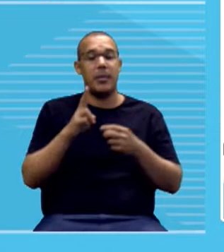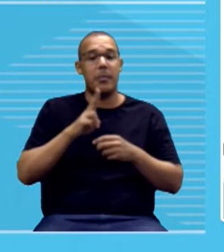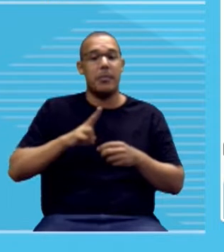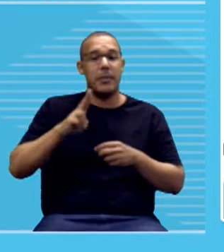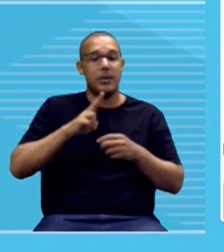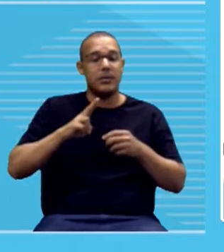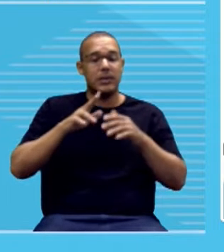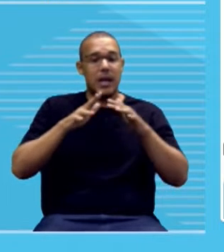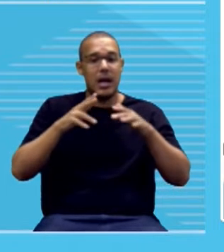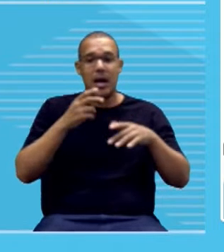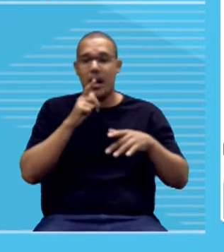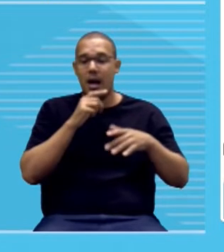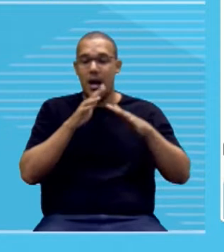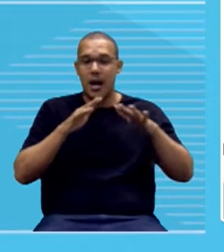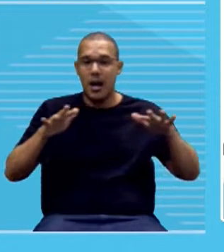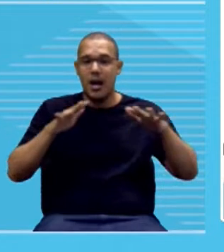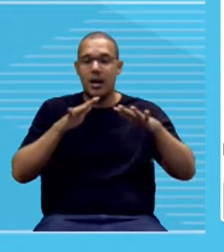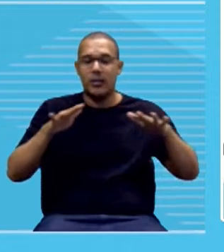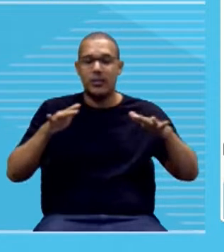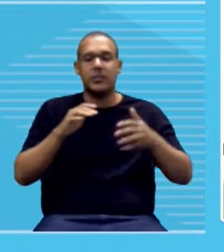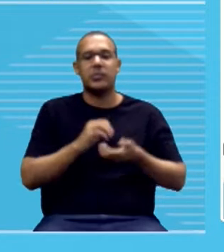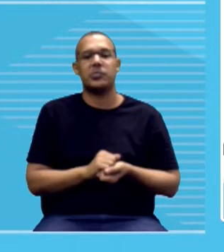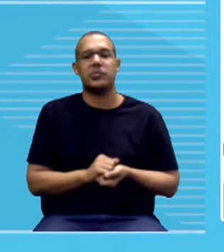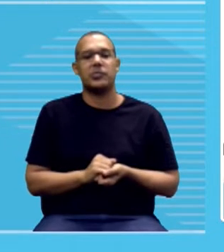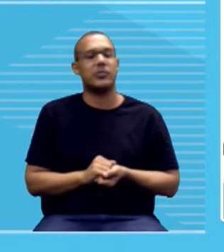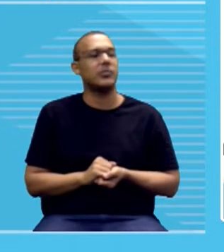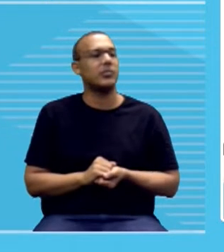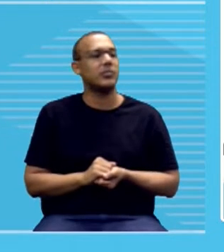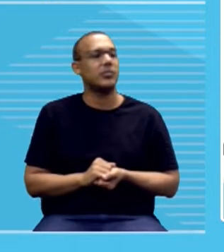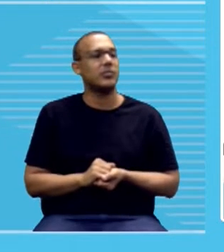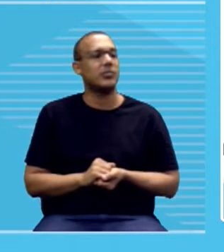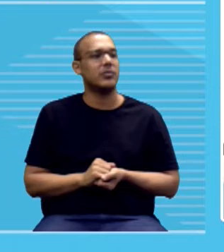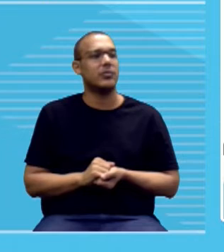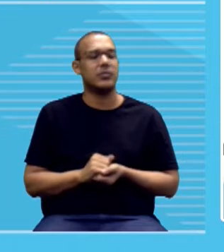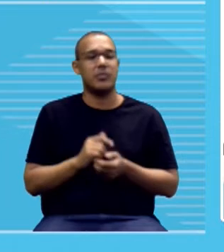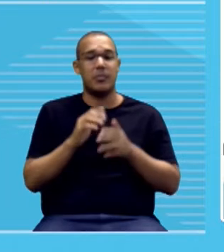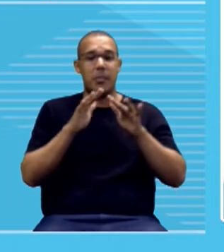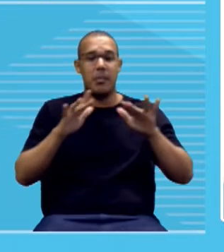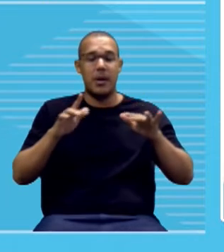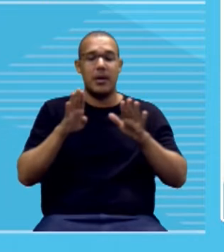fonte externa, ilimitada, né? Mar e rio.